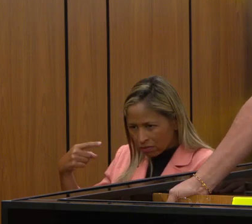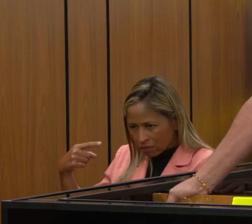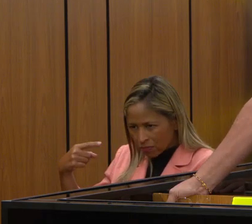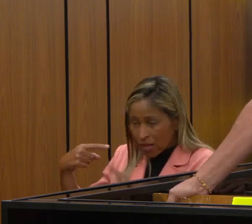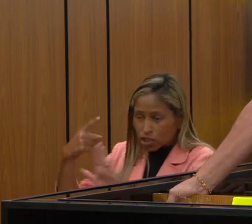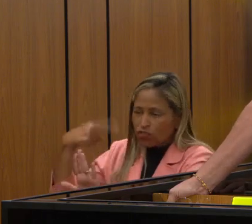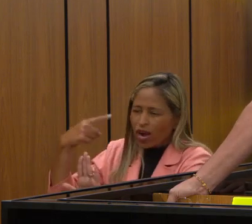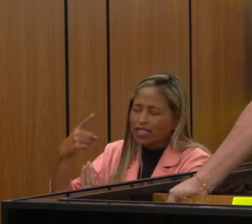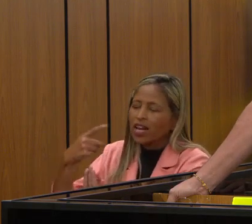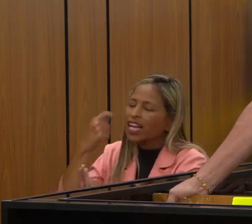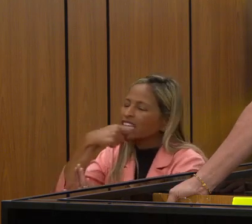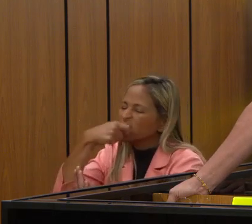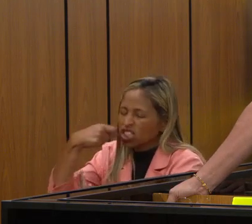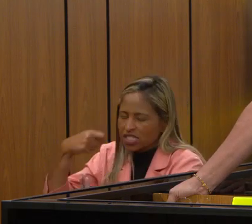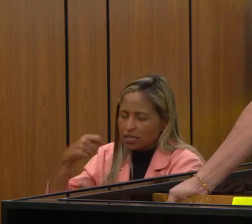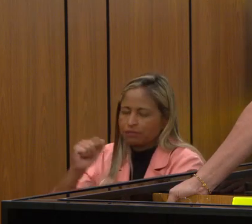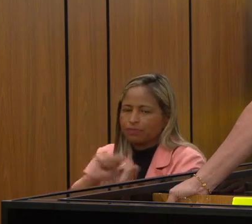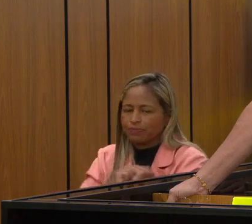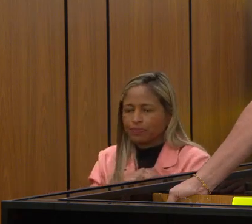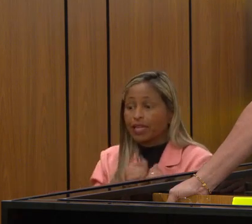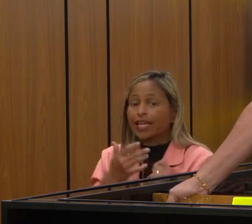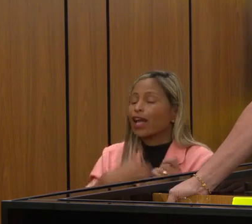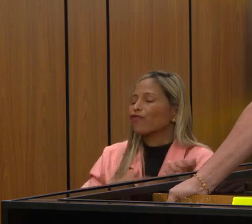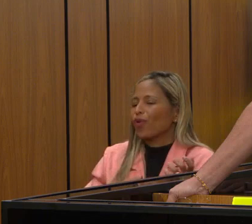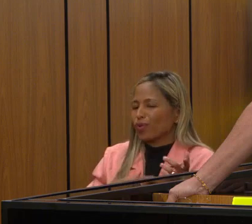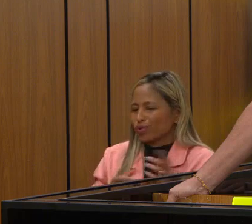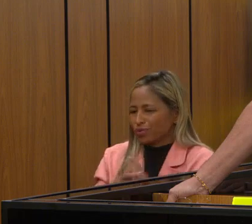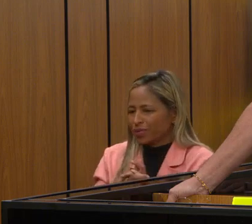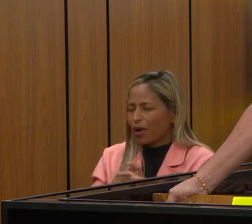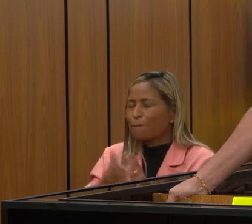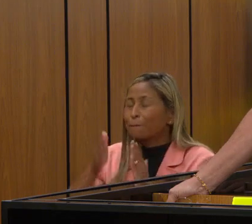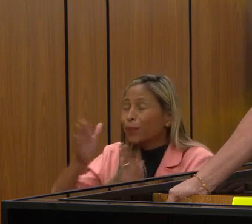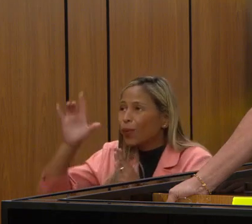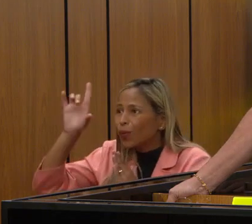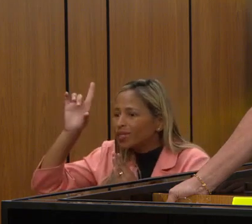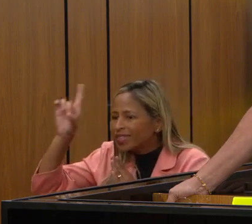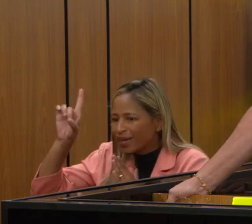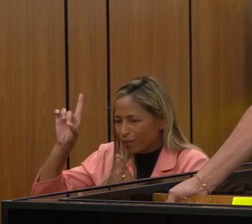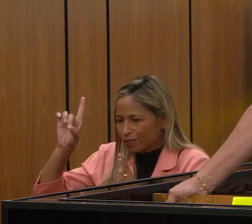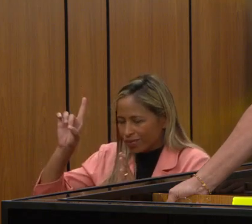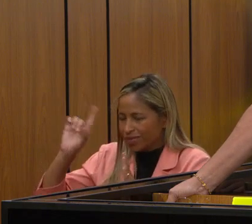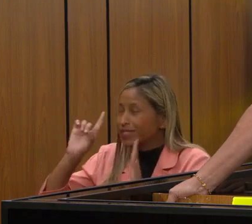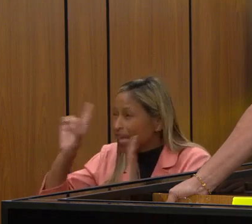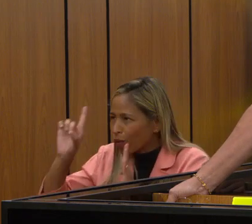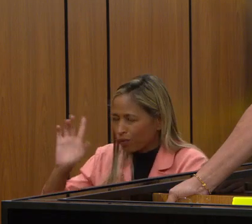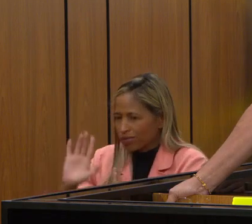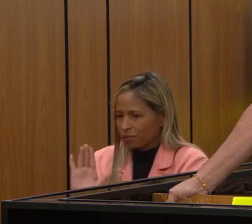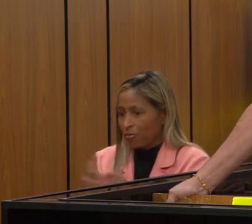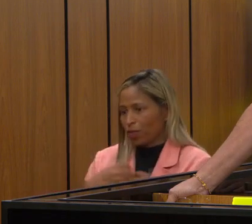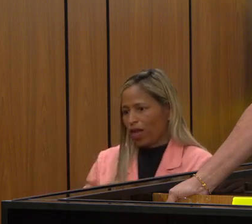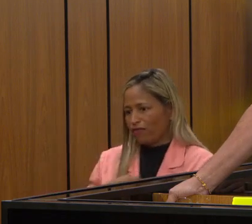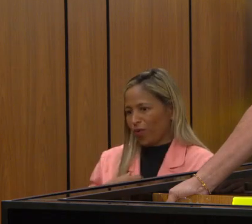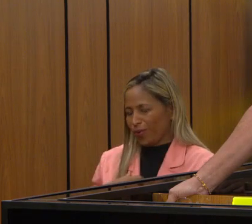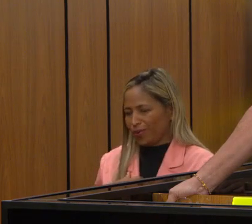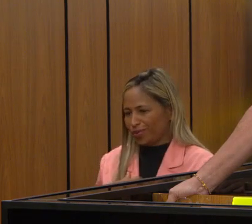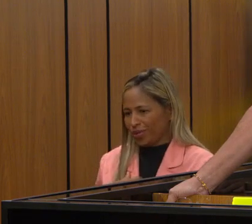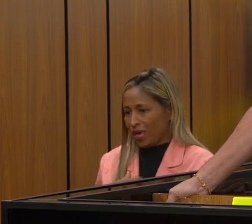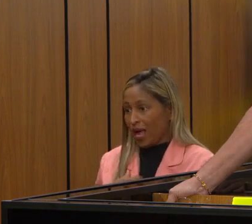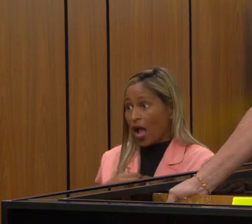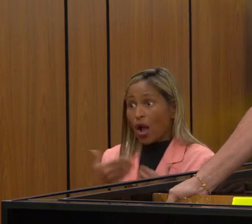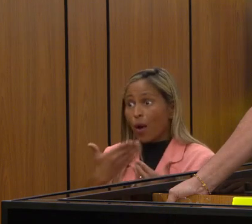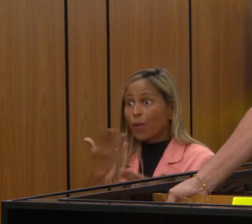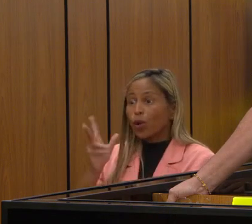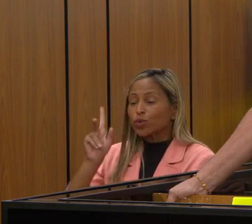que que acontece essa doutora Gabriela por Deus gente a gente sente as coisas eu não posso aqui afirmar